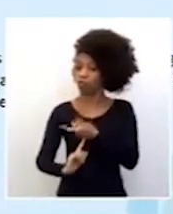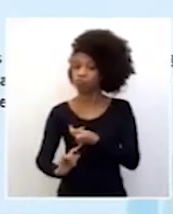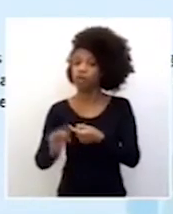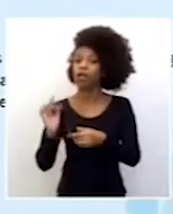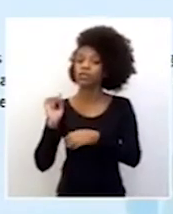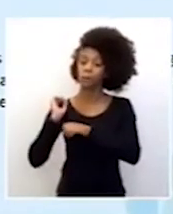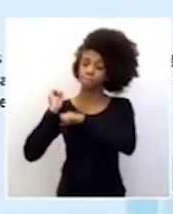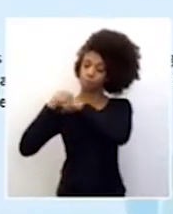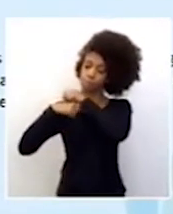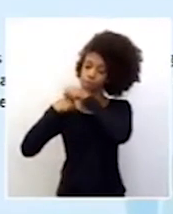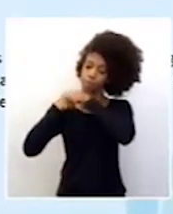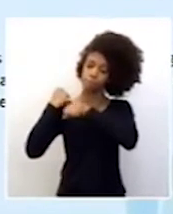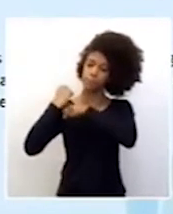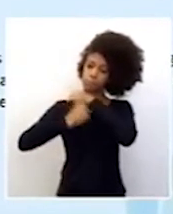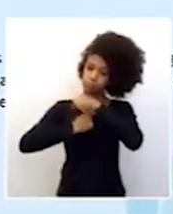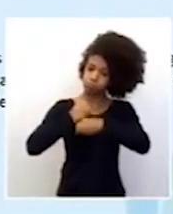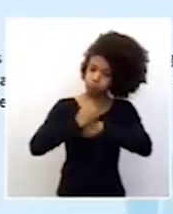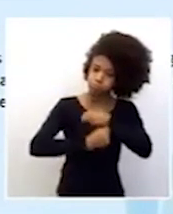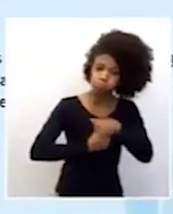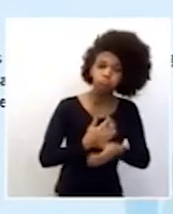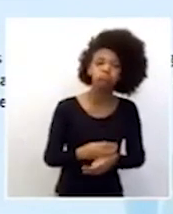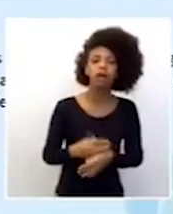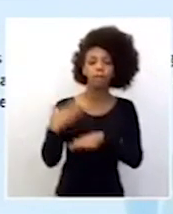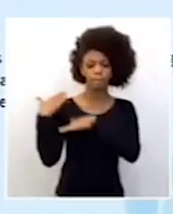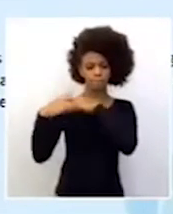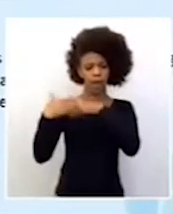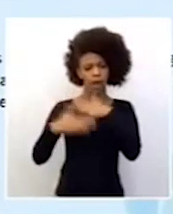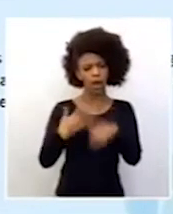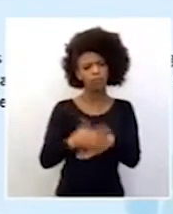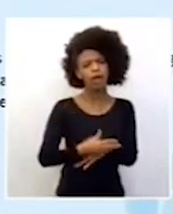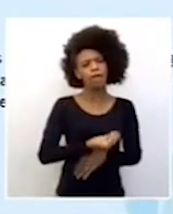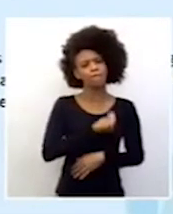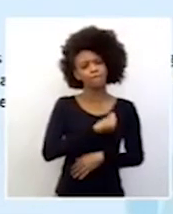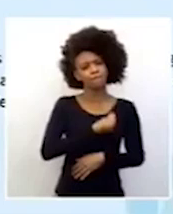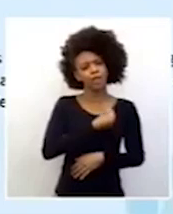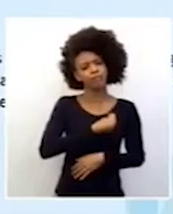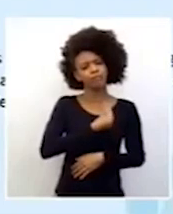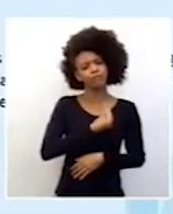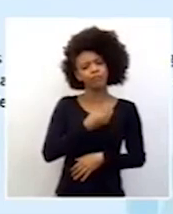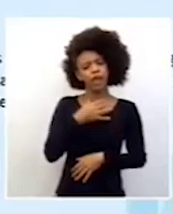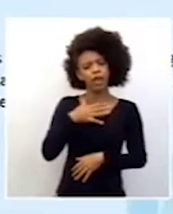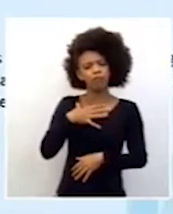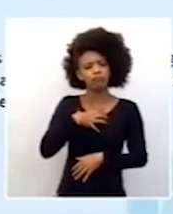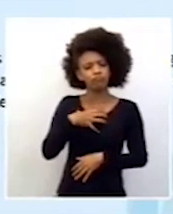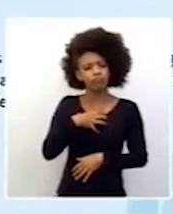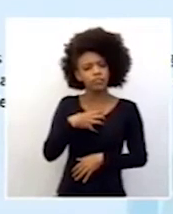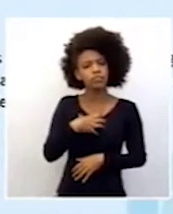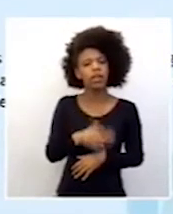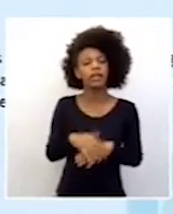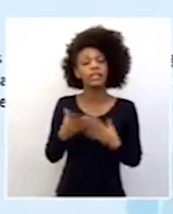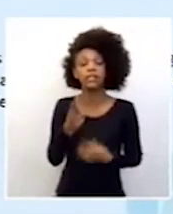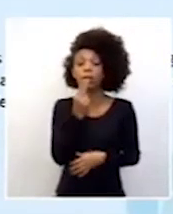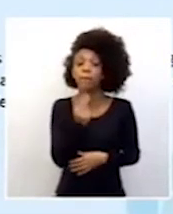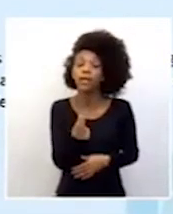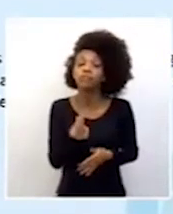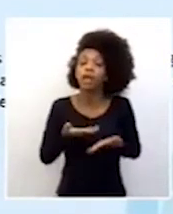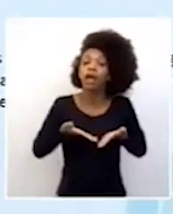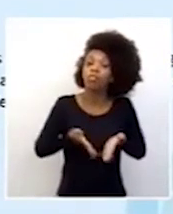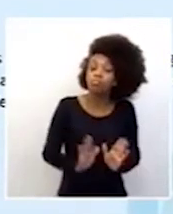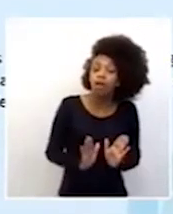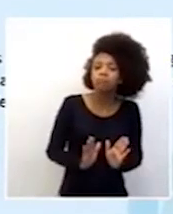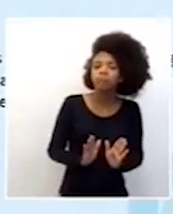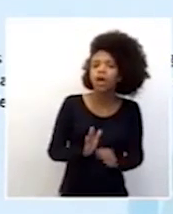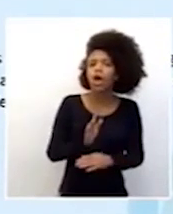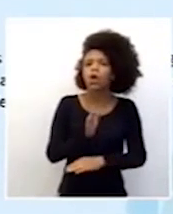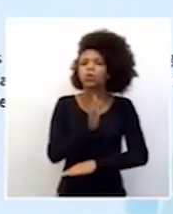cada escritor vive aquele momento e ele escreve sobre aquilo que ele está vivendo. Então, Machado de Assis, ele nasce no século XIX, que